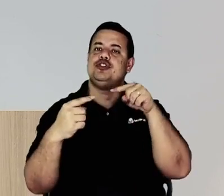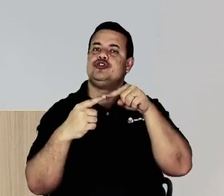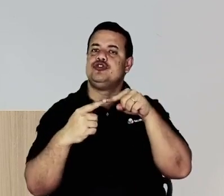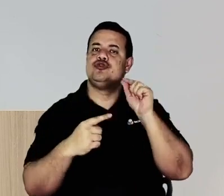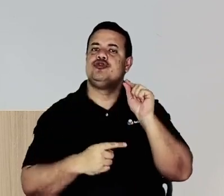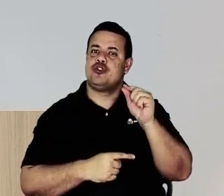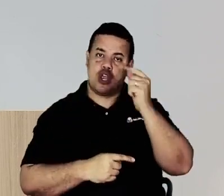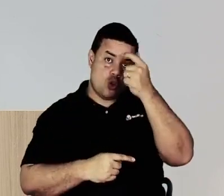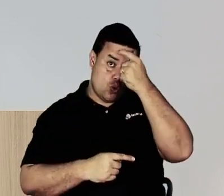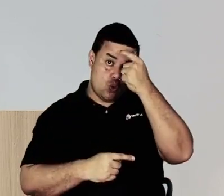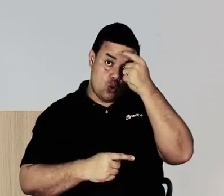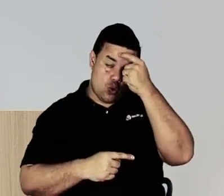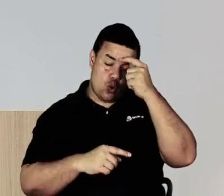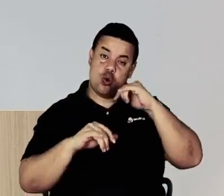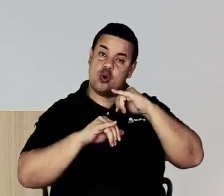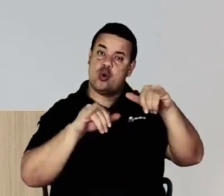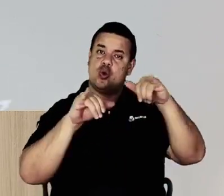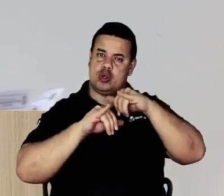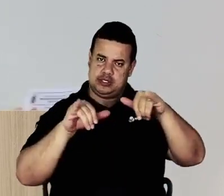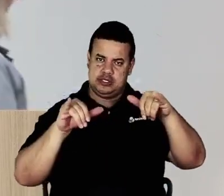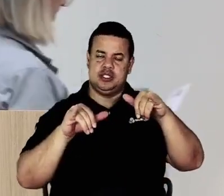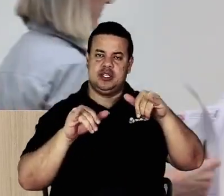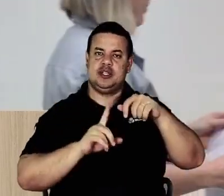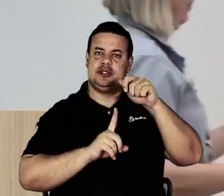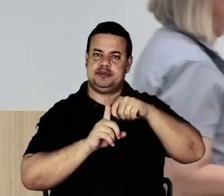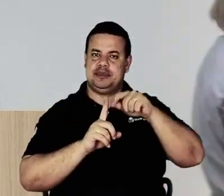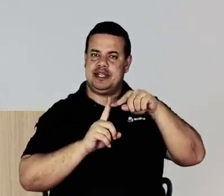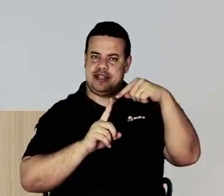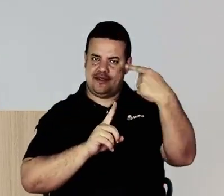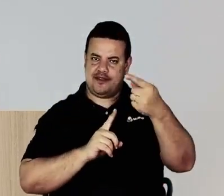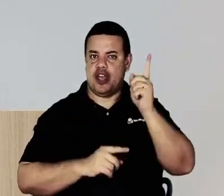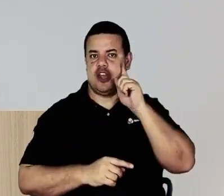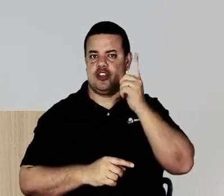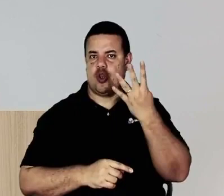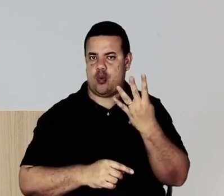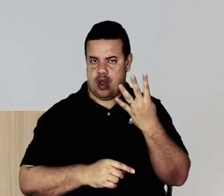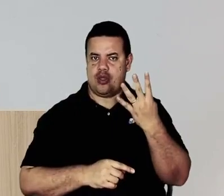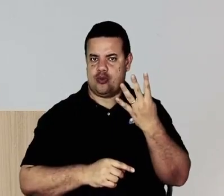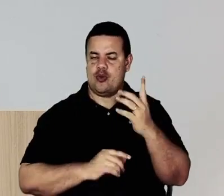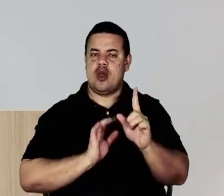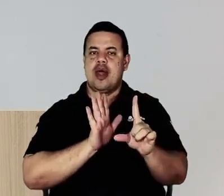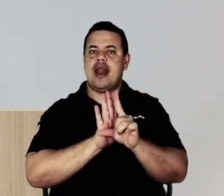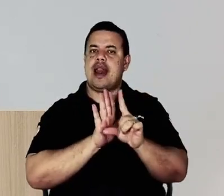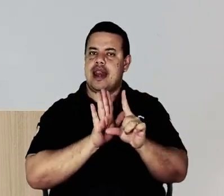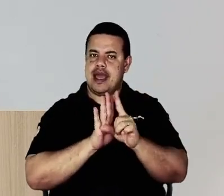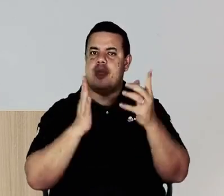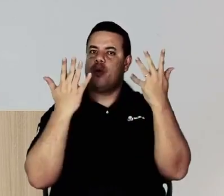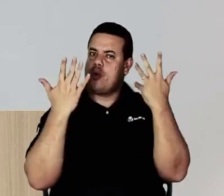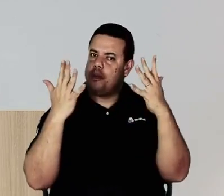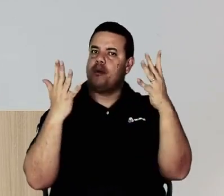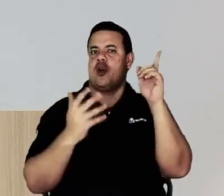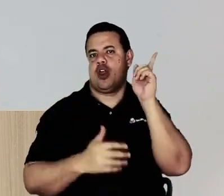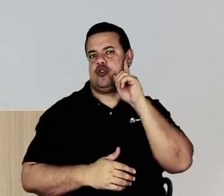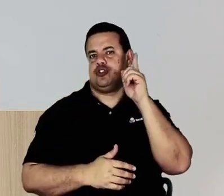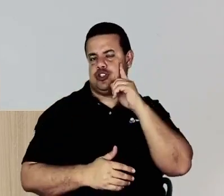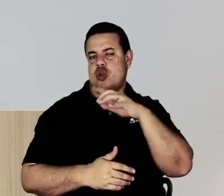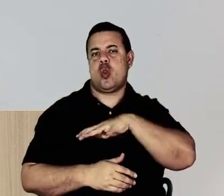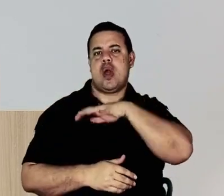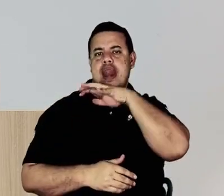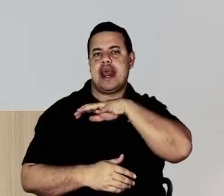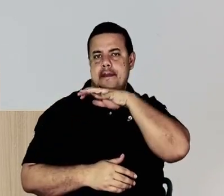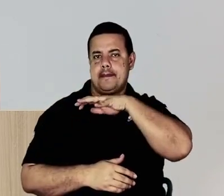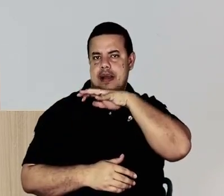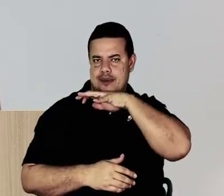conscientizar. No mês que vem, dia 4, a lei se comemora o Dia dos Animais. Mas na lei fala para a